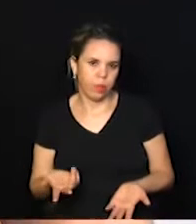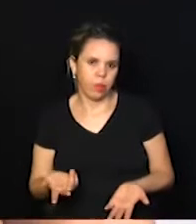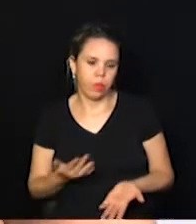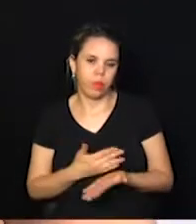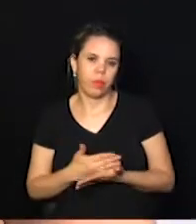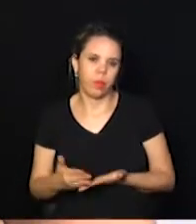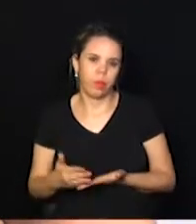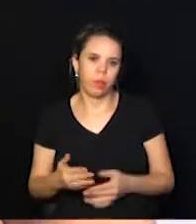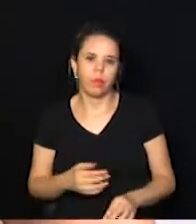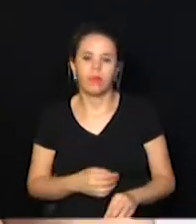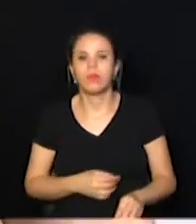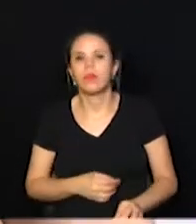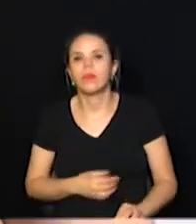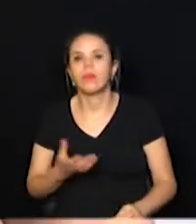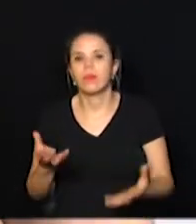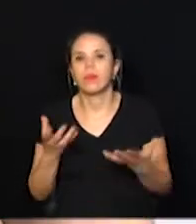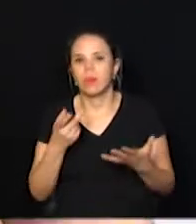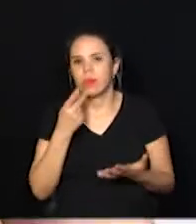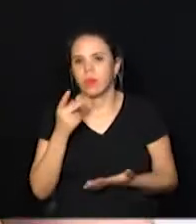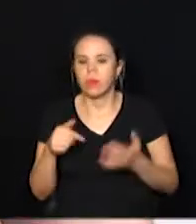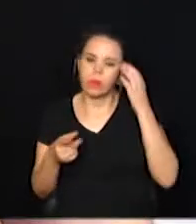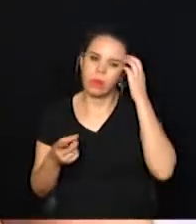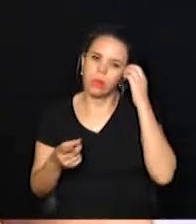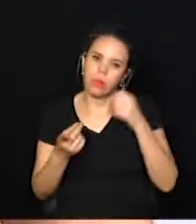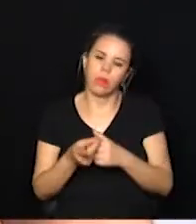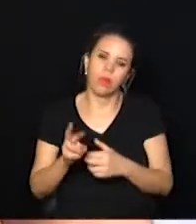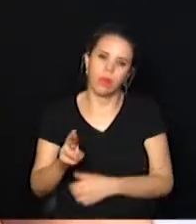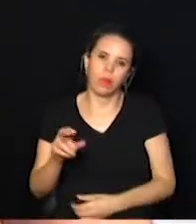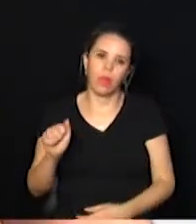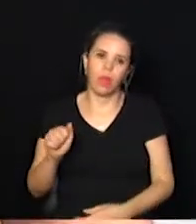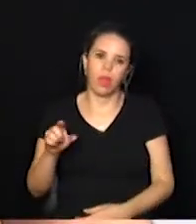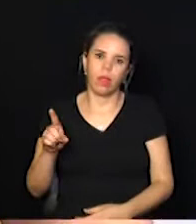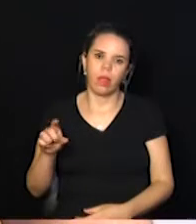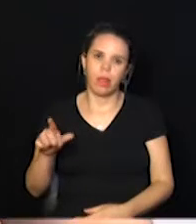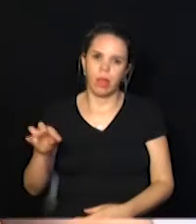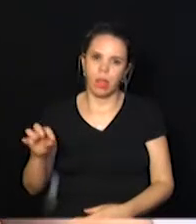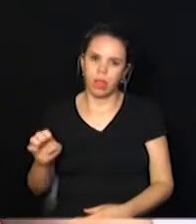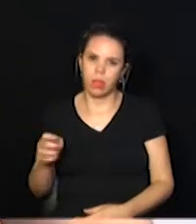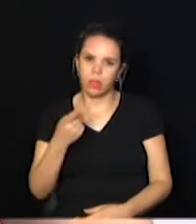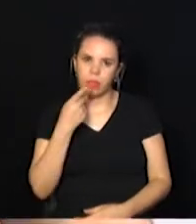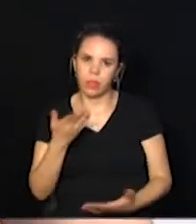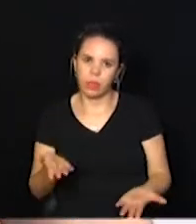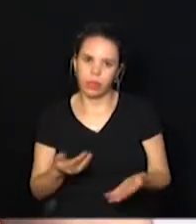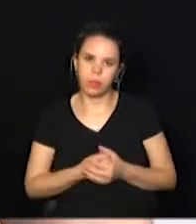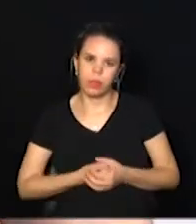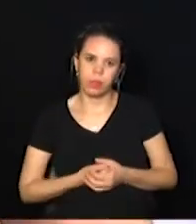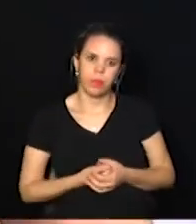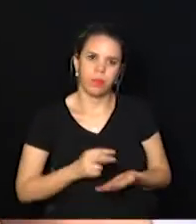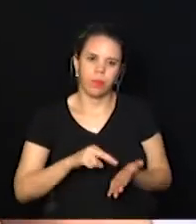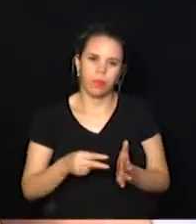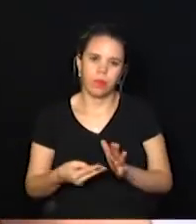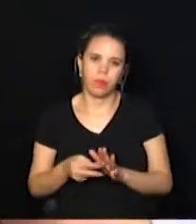começar, eu quero chamar a doutora Adelaide aqui para falar conosco, ela que